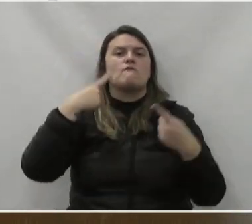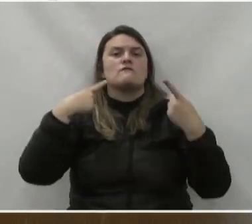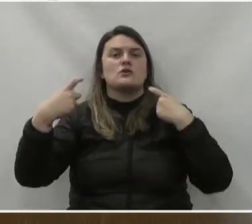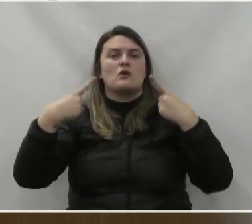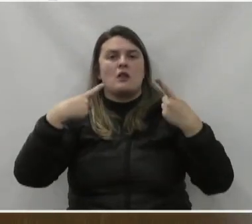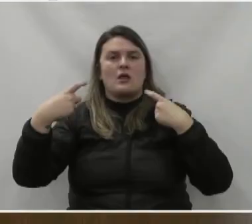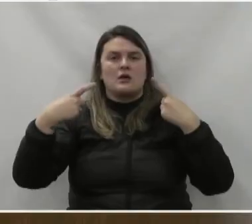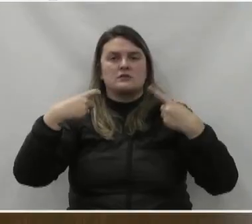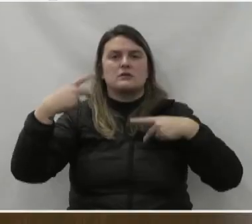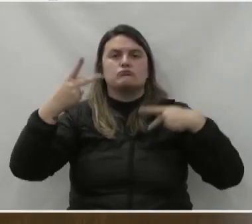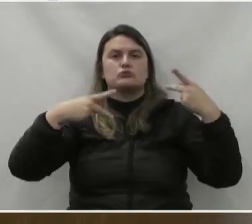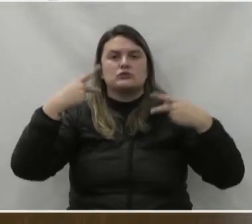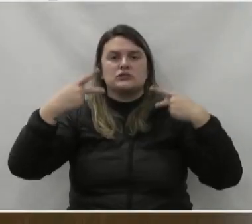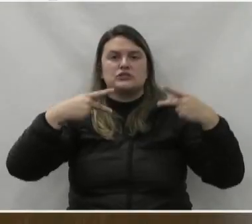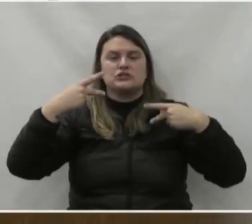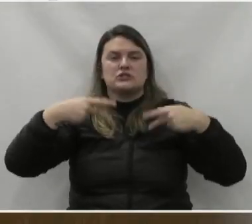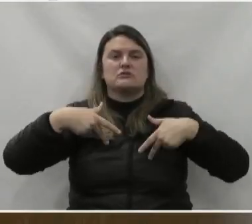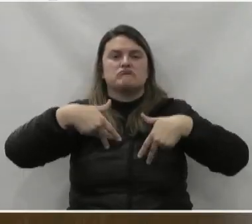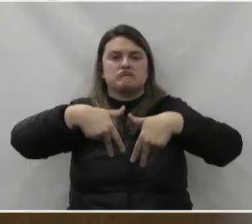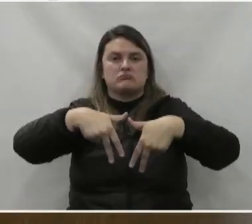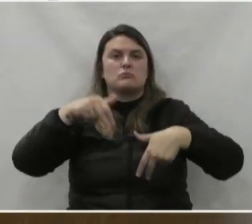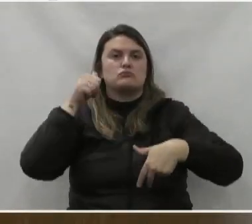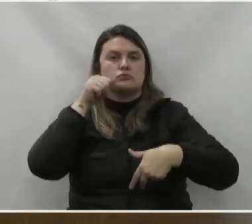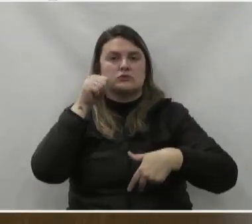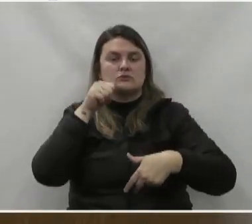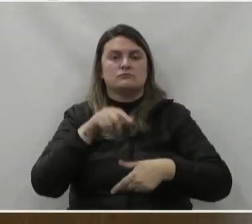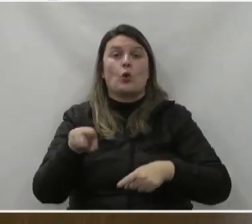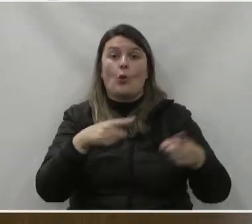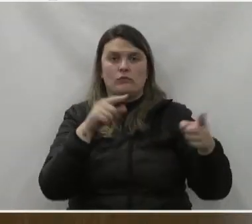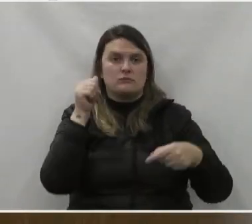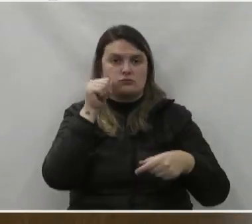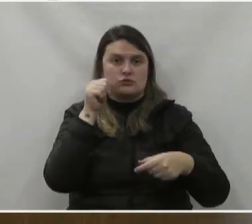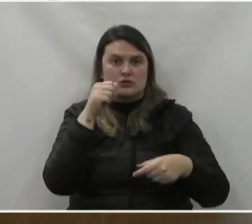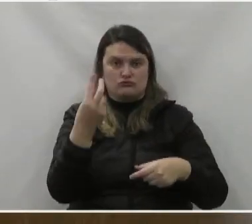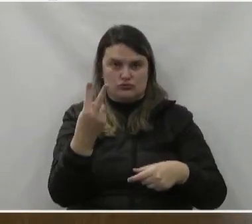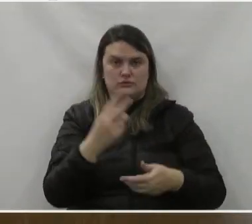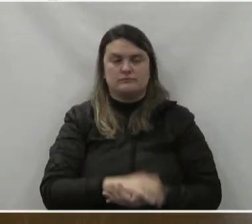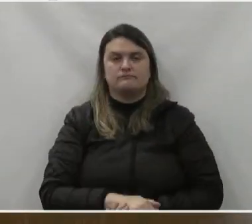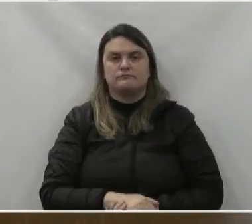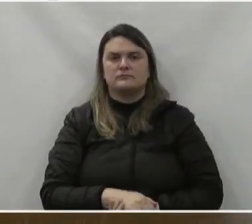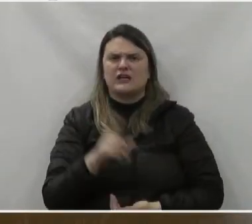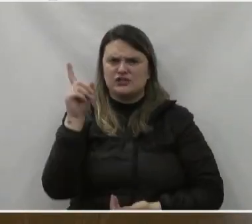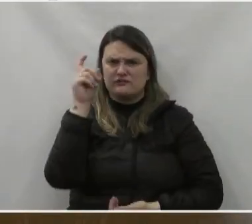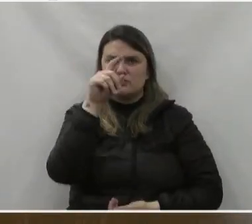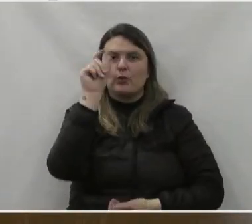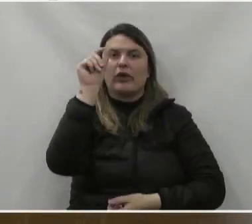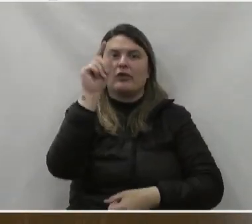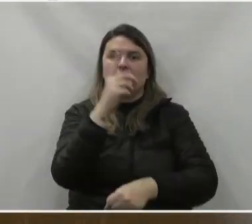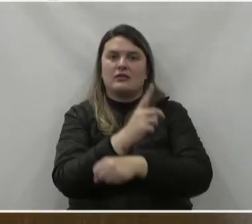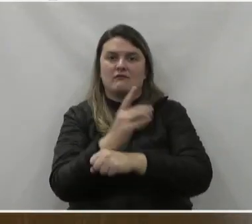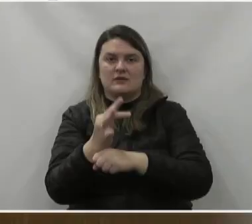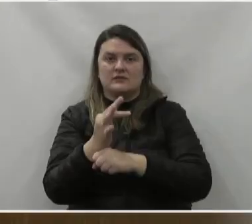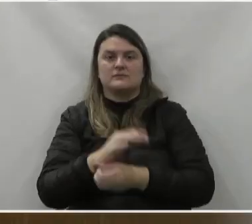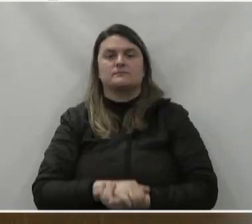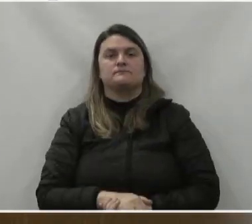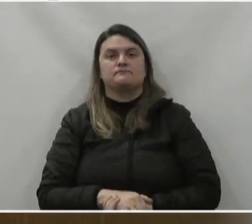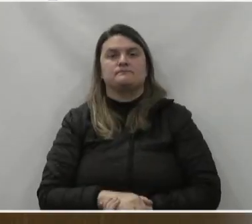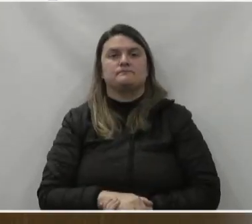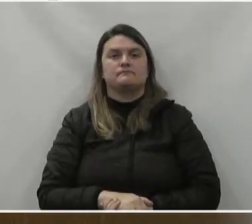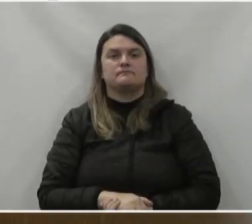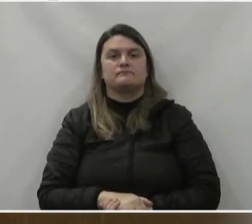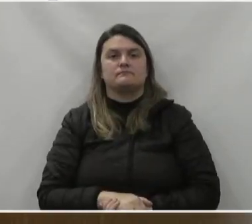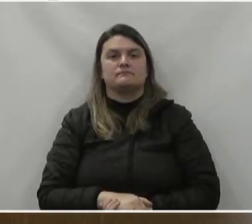sim, política de gênero com aquelas mulheres? Então, é complicado algumas coisas que defendem, né? Então, eu acho que é